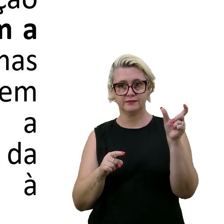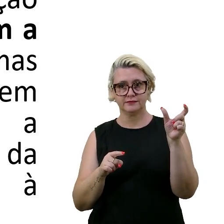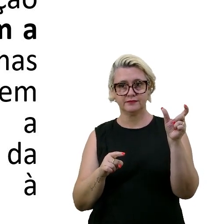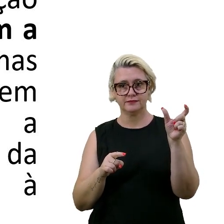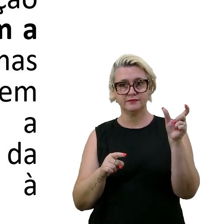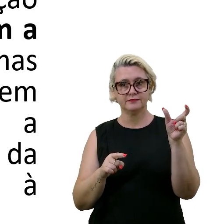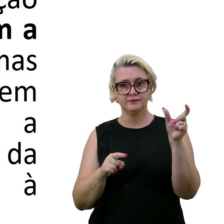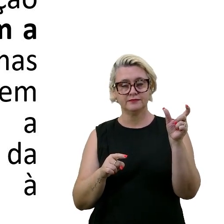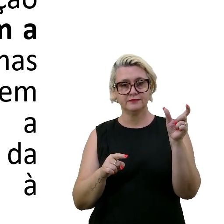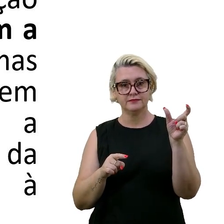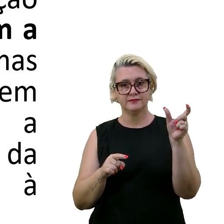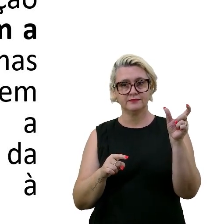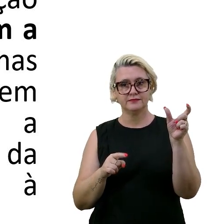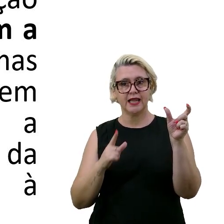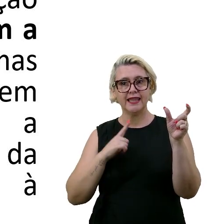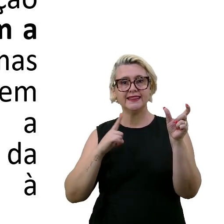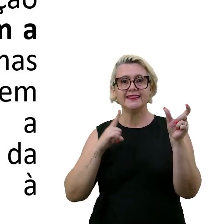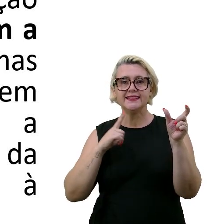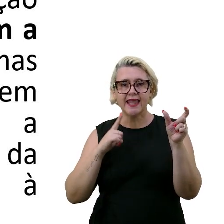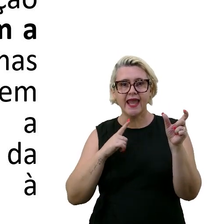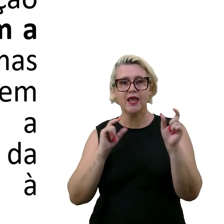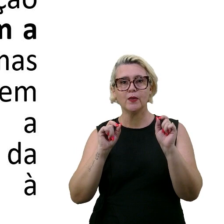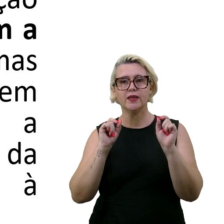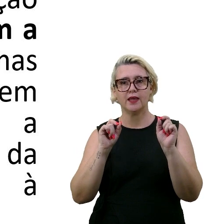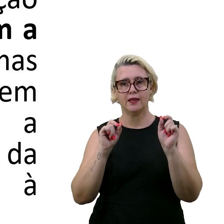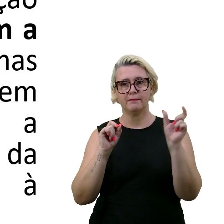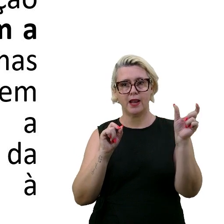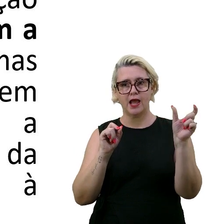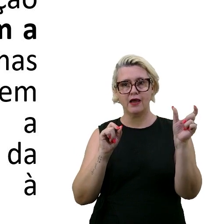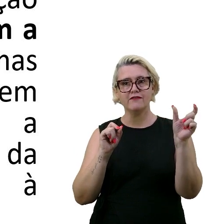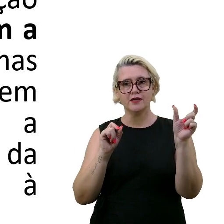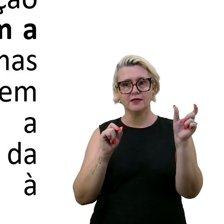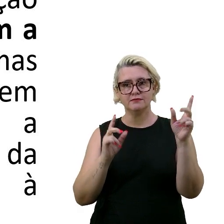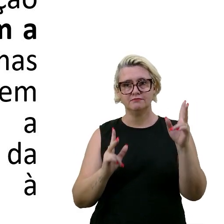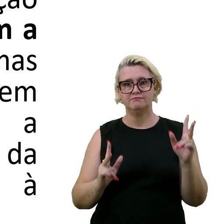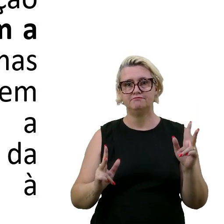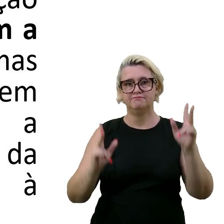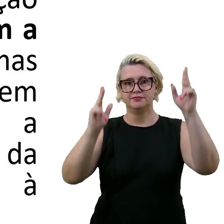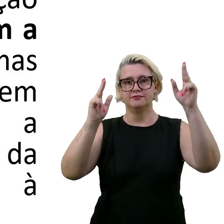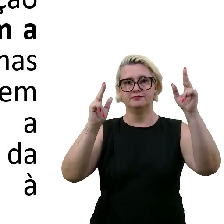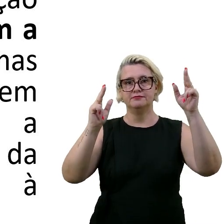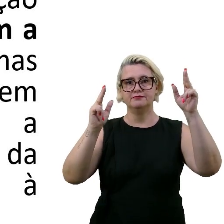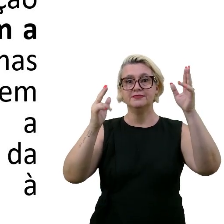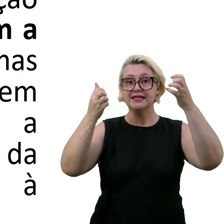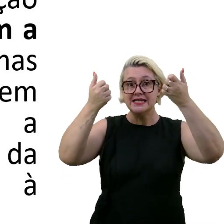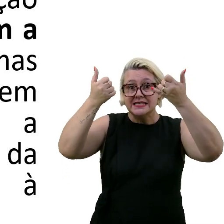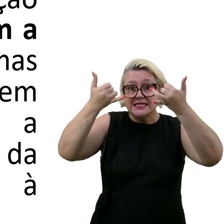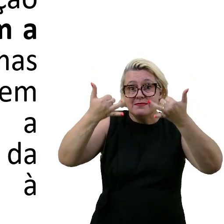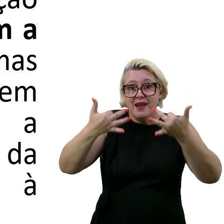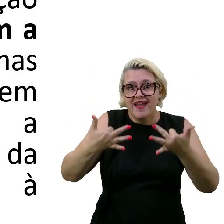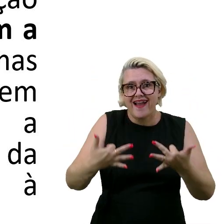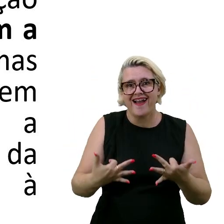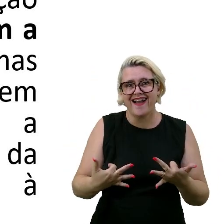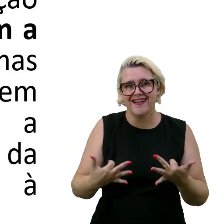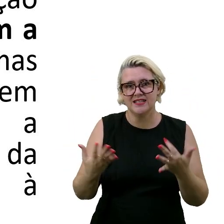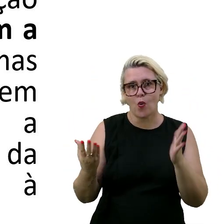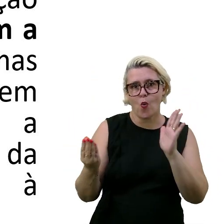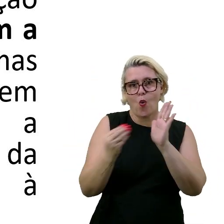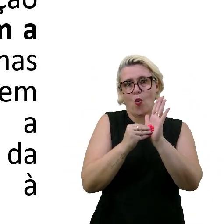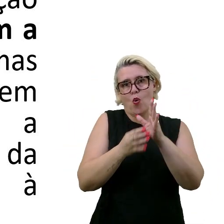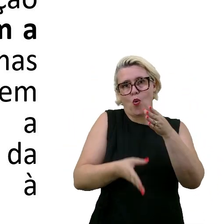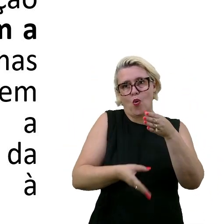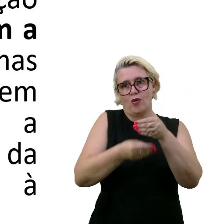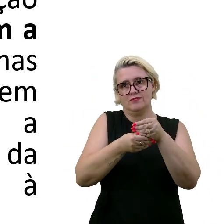que permitem a ocorrência dos crimes. E aí eu fiz um corte aí para colocar essa explicação